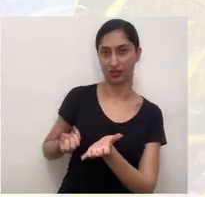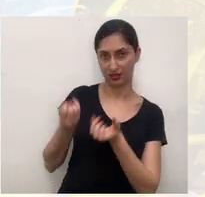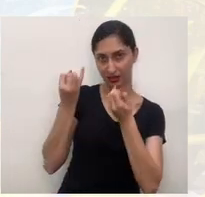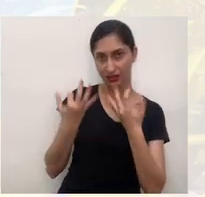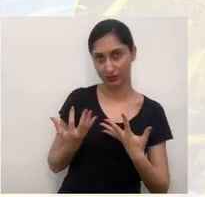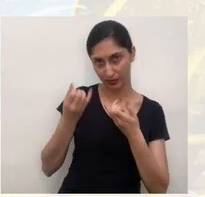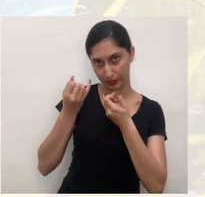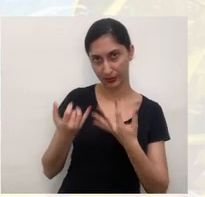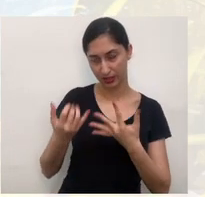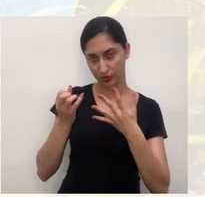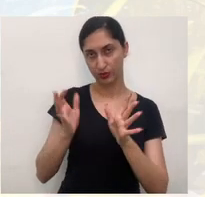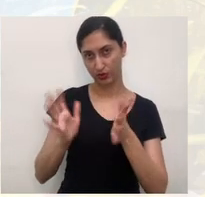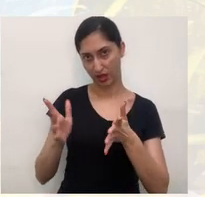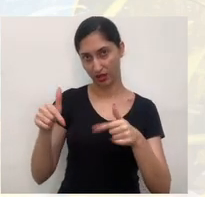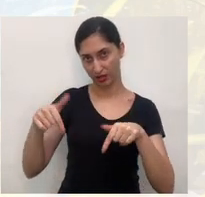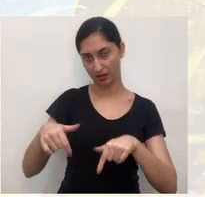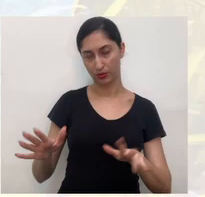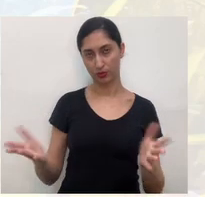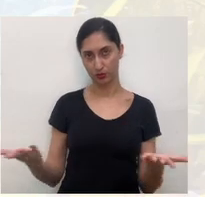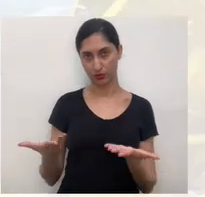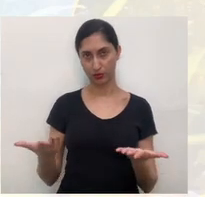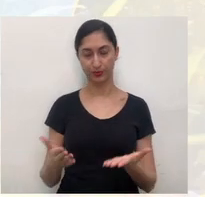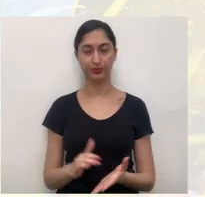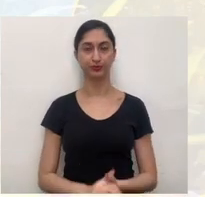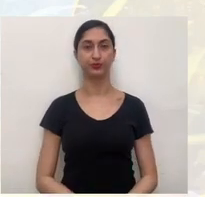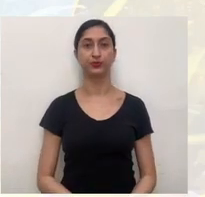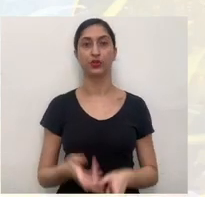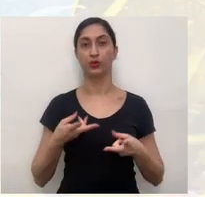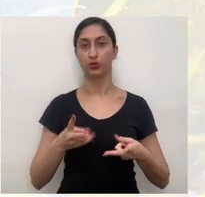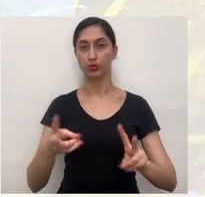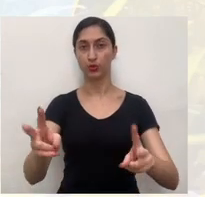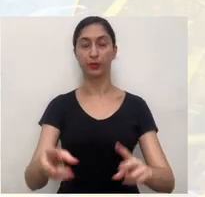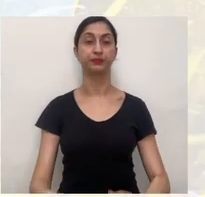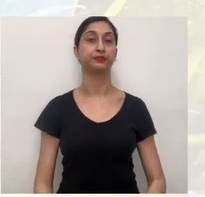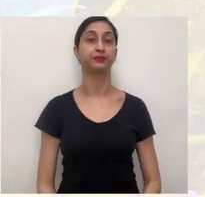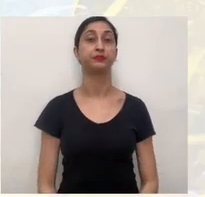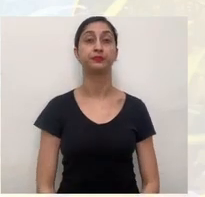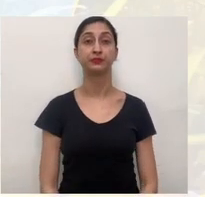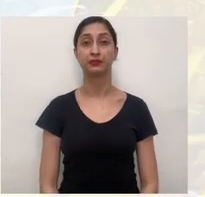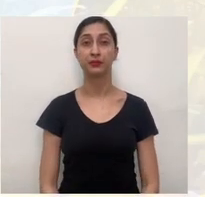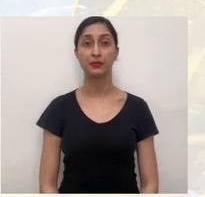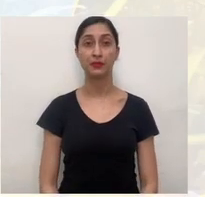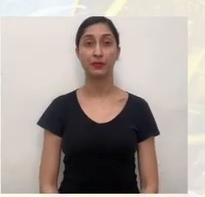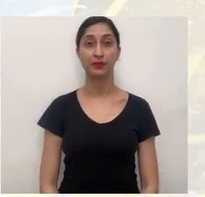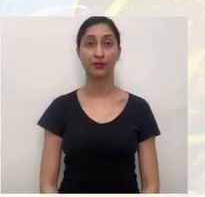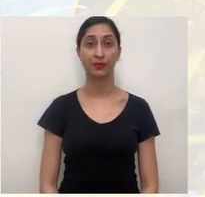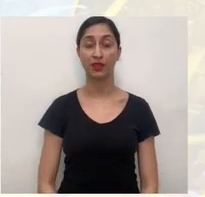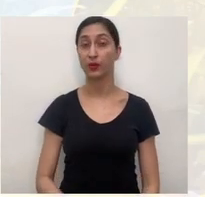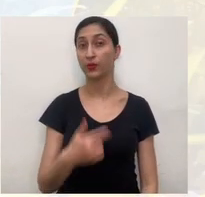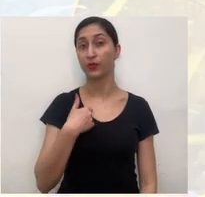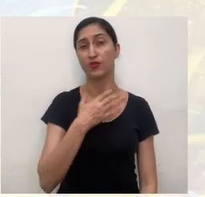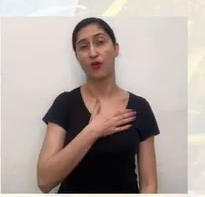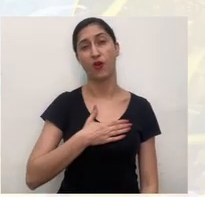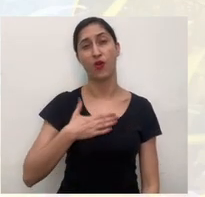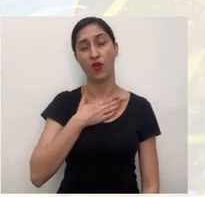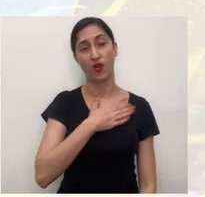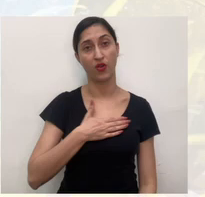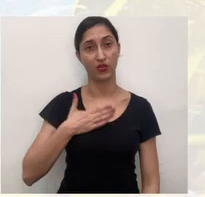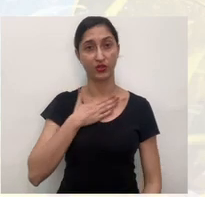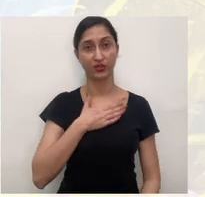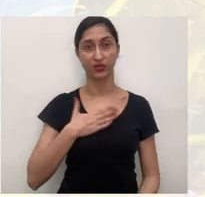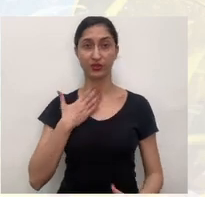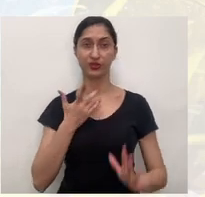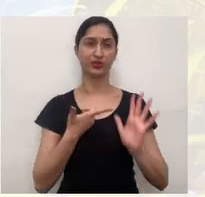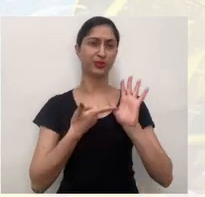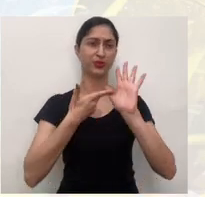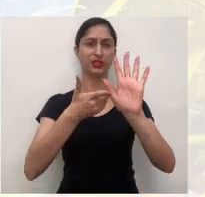conversa nossa. Tá? Então, vamos em frente. Aqui vocês veem alguma coisa. Eu gosto de mostrar muito que ele